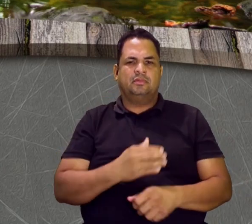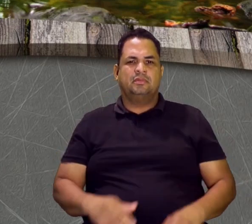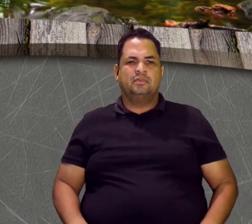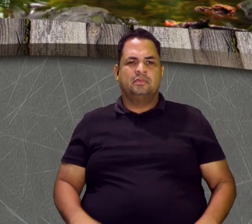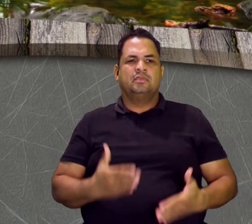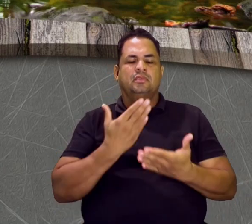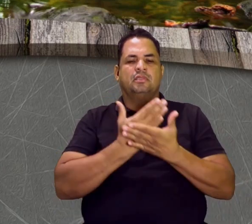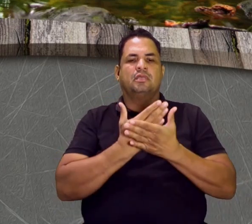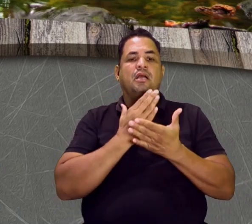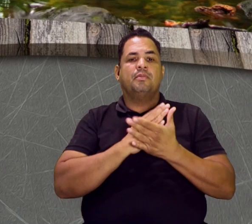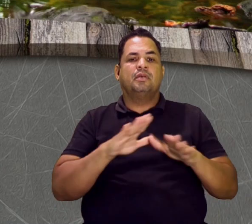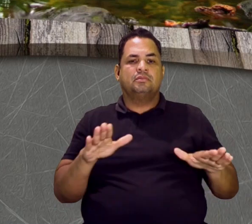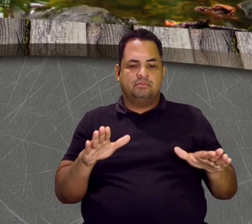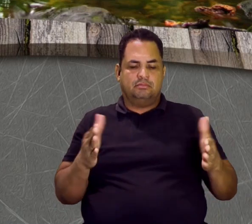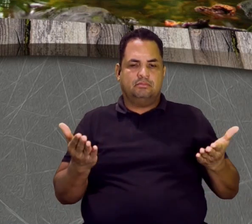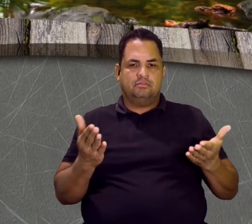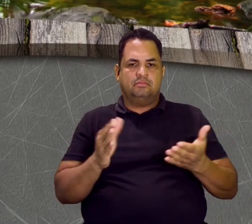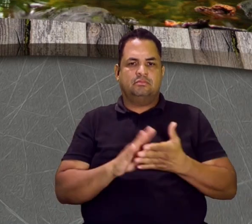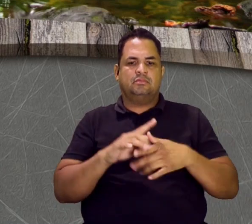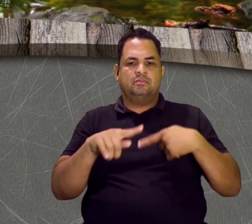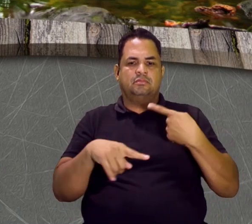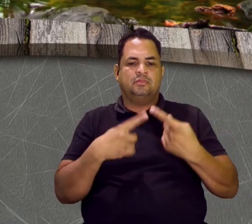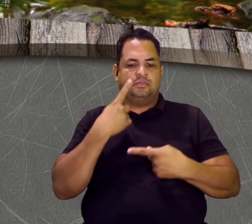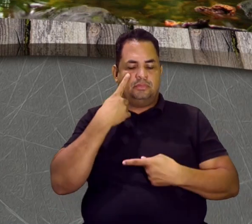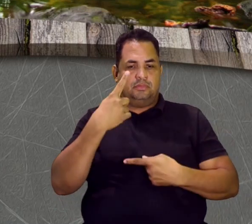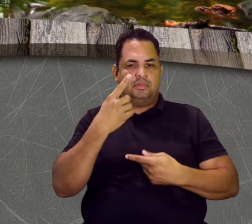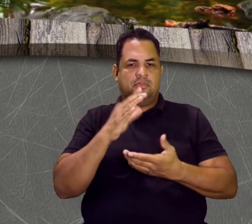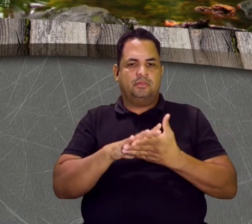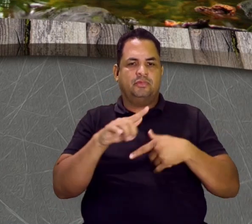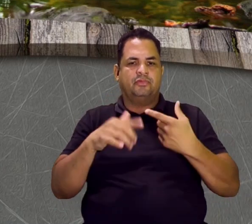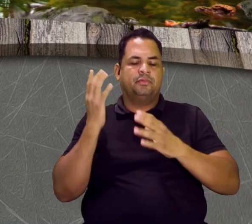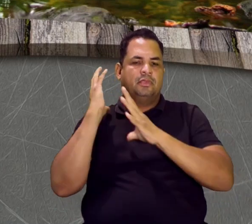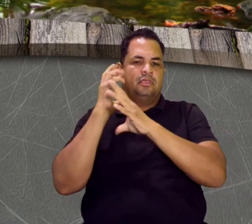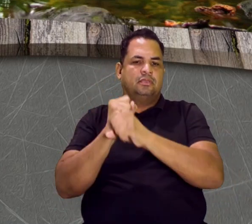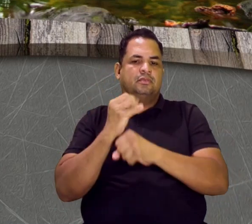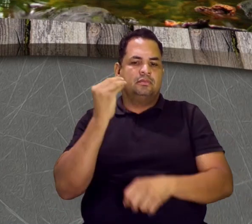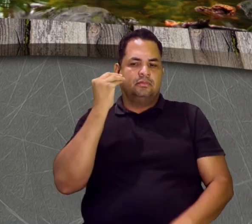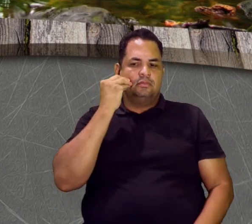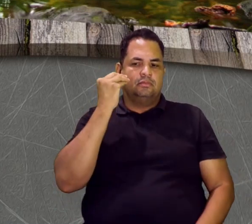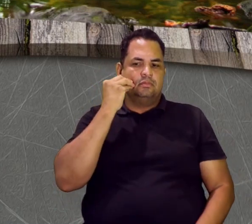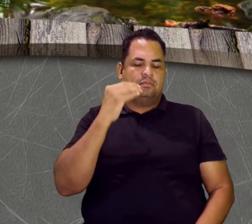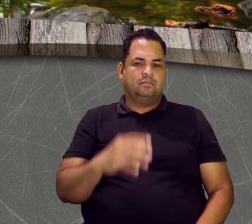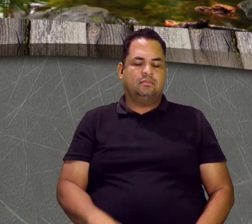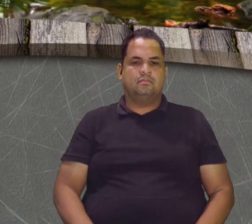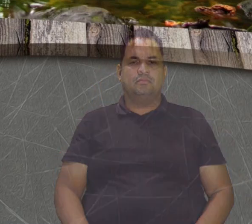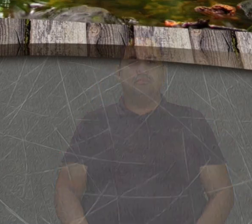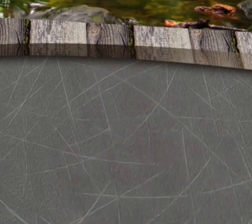A gente vai encerrando por aqui e a gente se vê na hora da nossa revisão. Beijo!